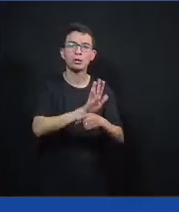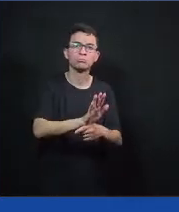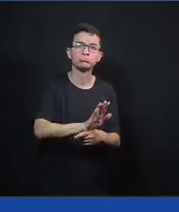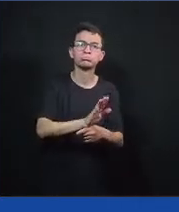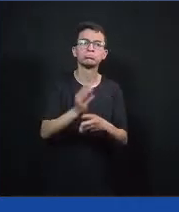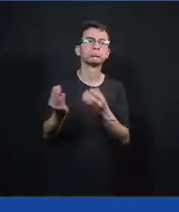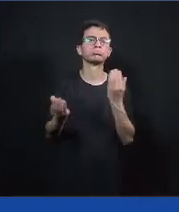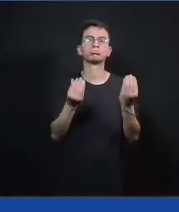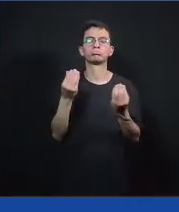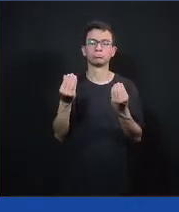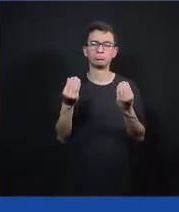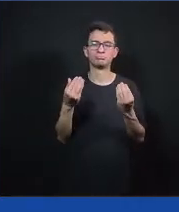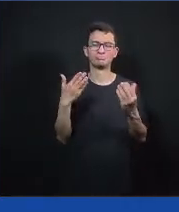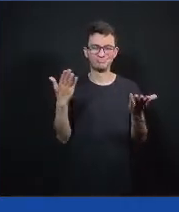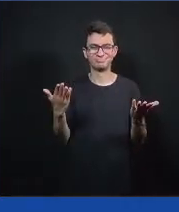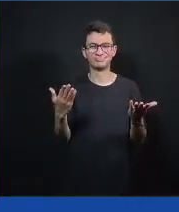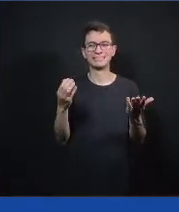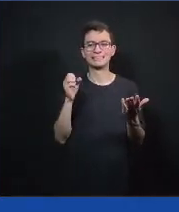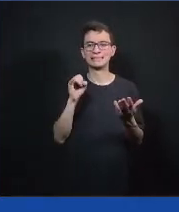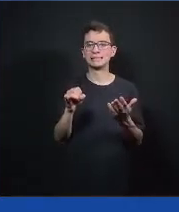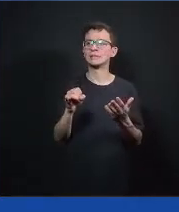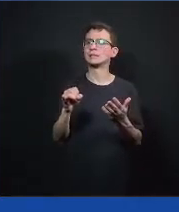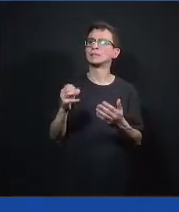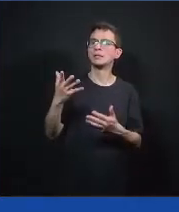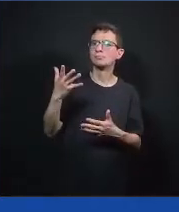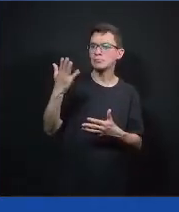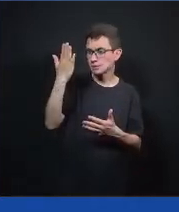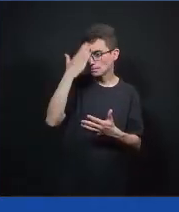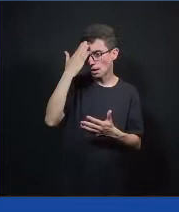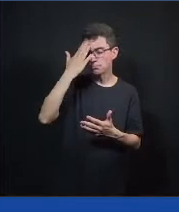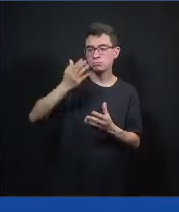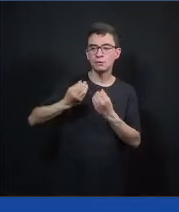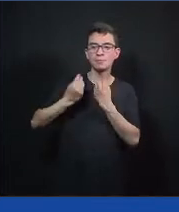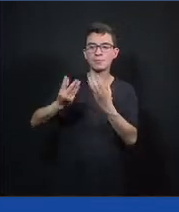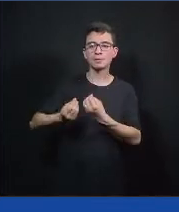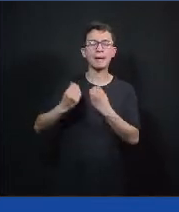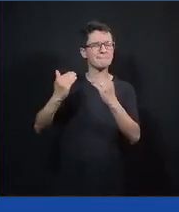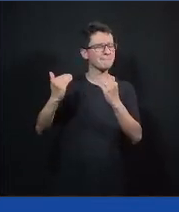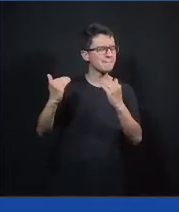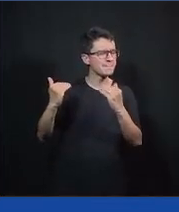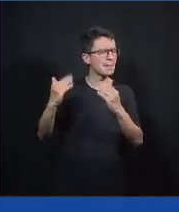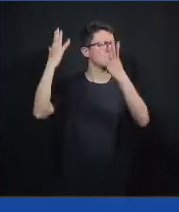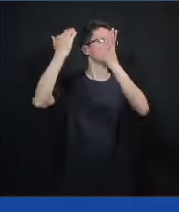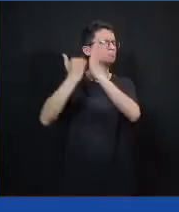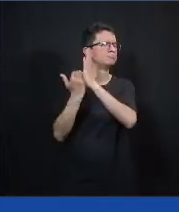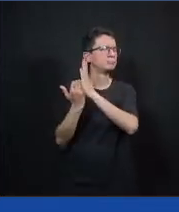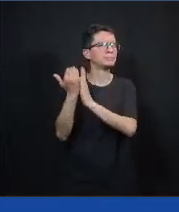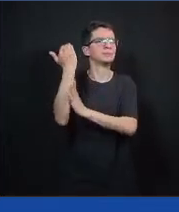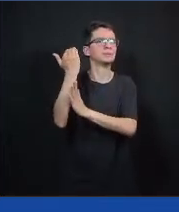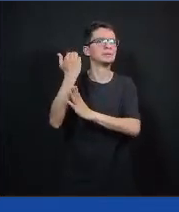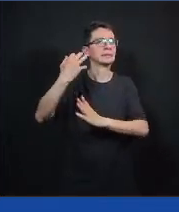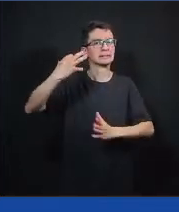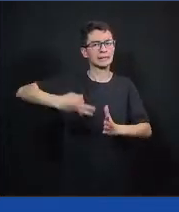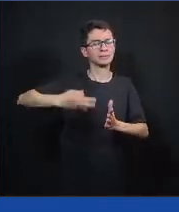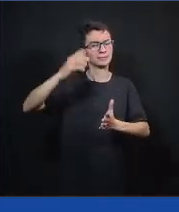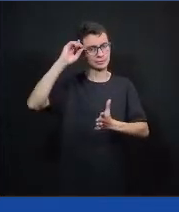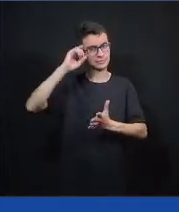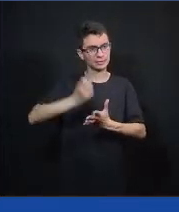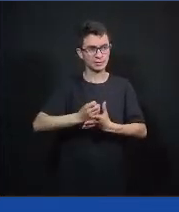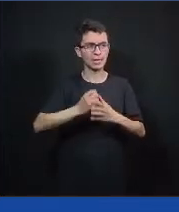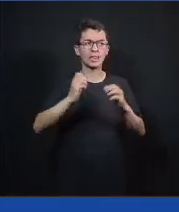forem para tomar decisões, maiores as chances de uma decisão ser acertada. Eu não estou falando